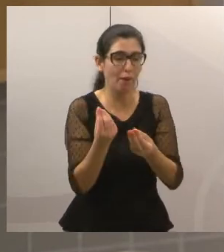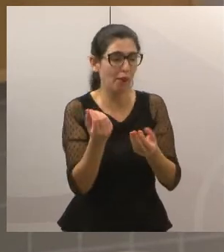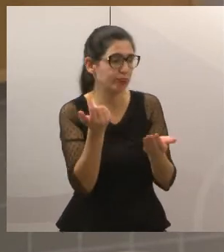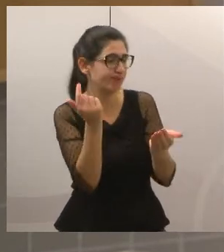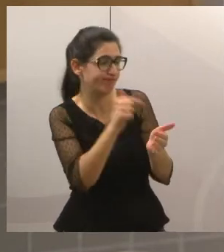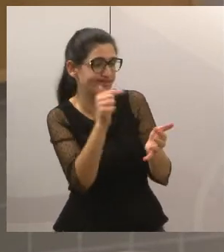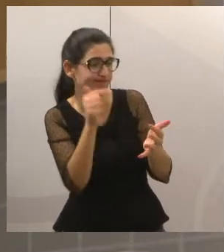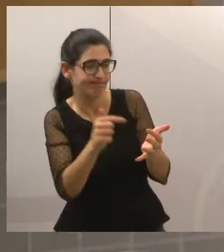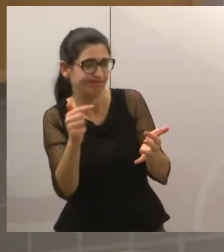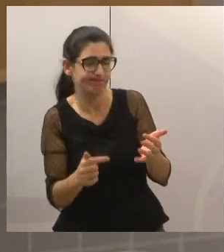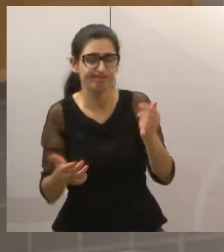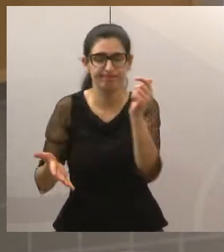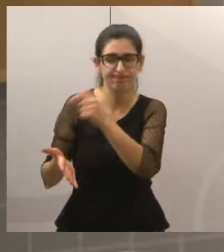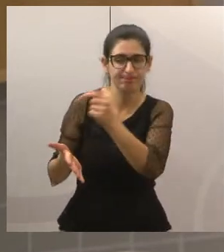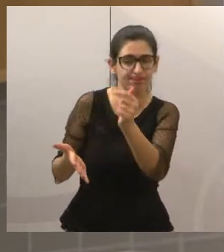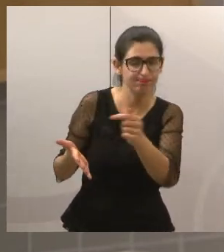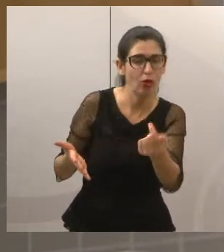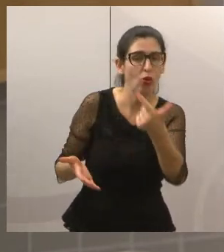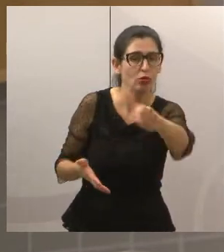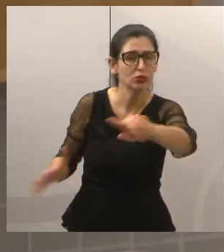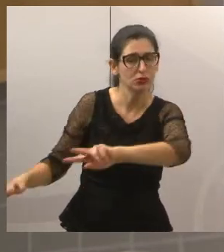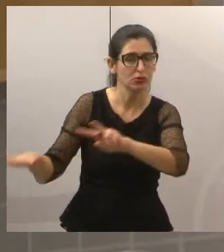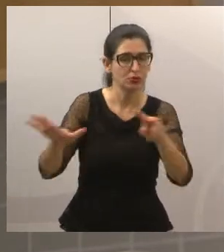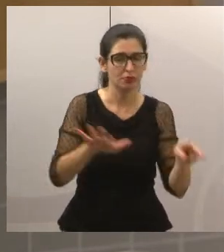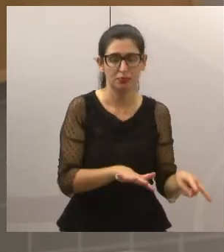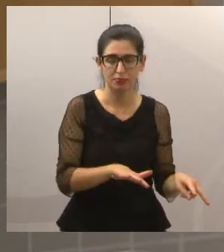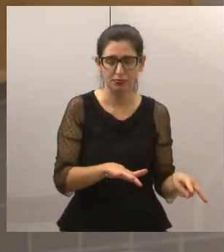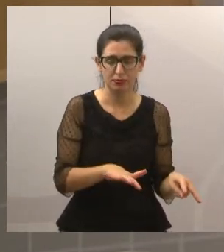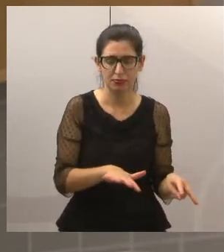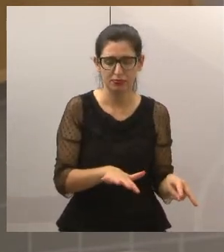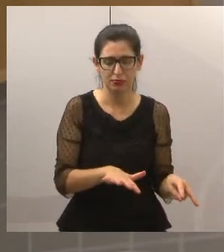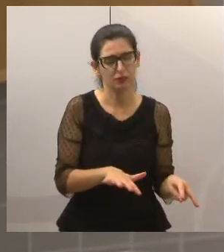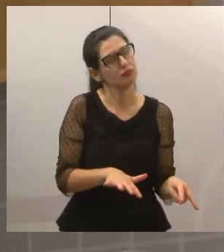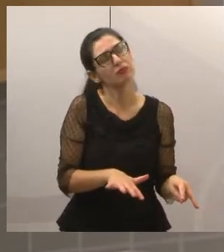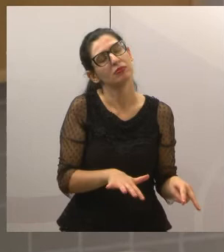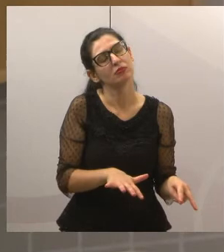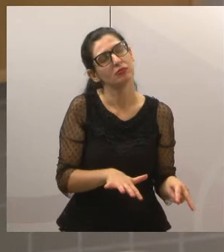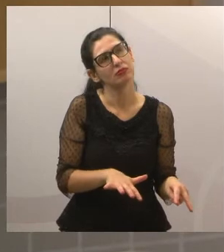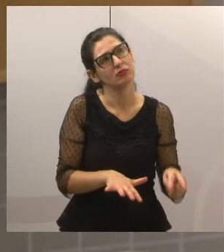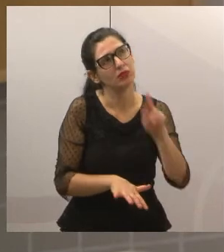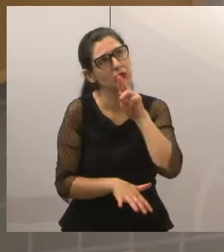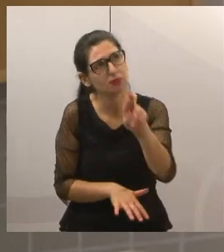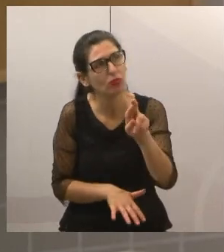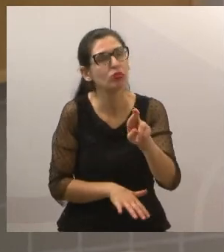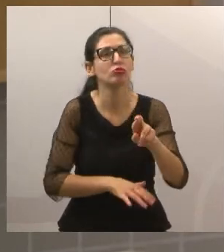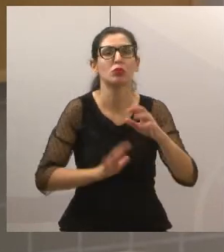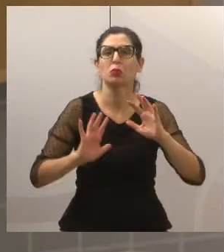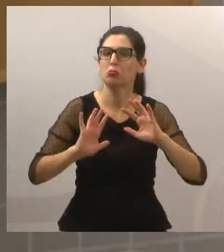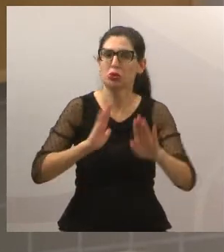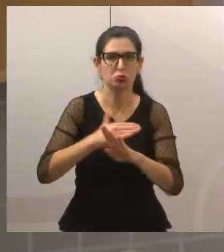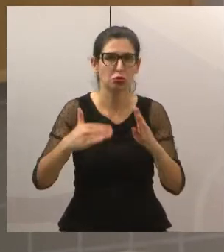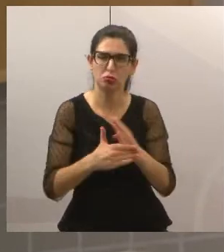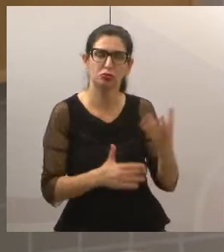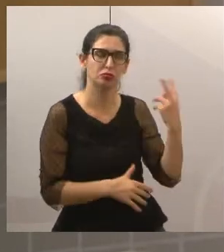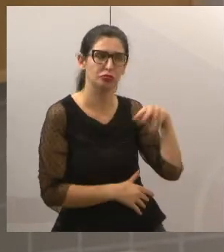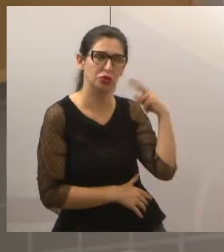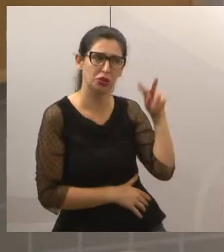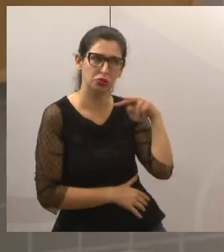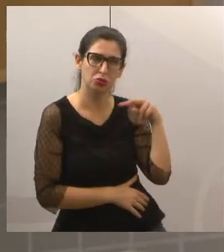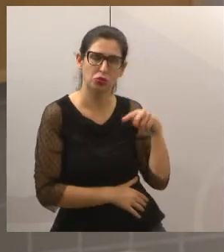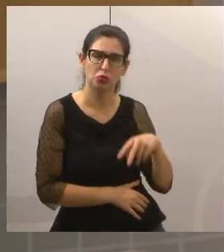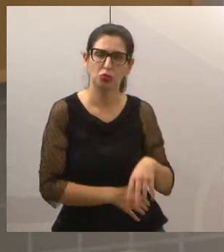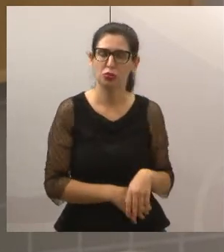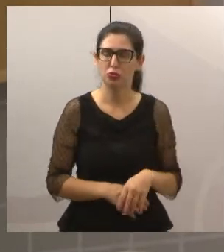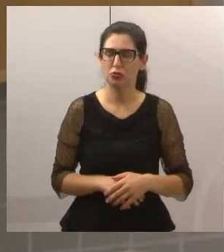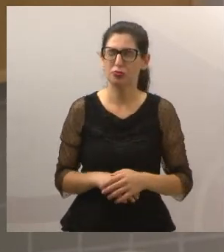nas próximas semanas, dar essa devolutiva para todos os vereadores, considerando